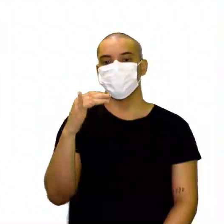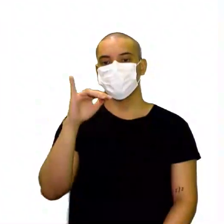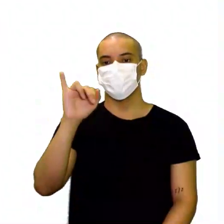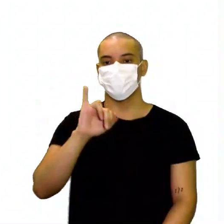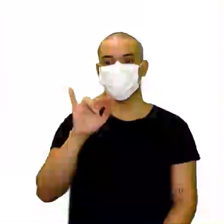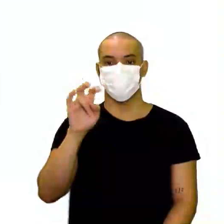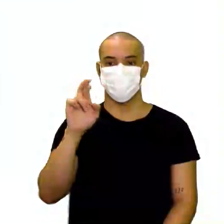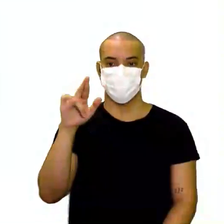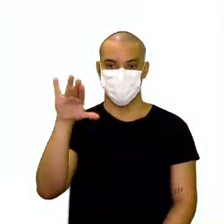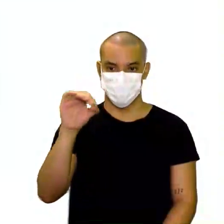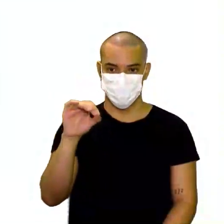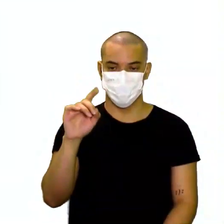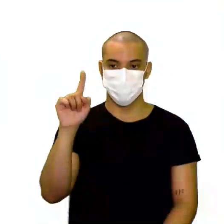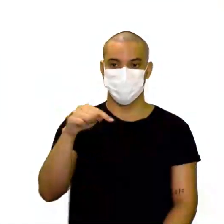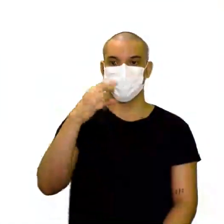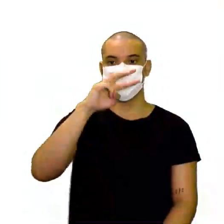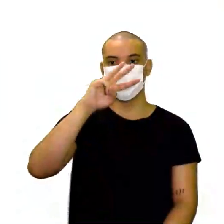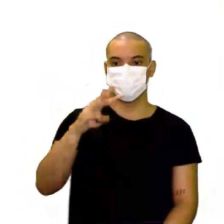3.200 watts.